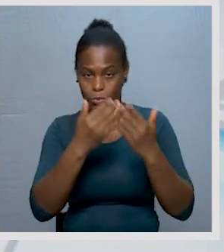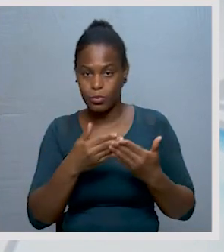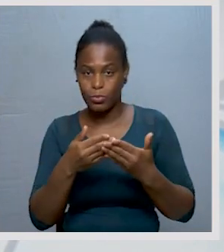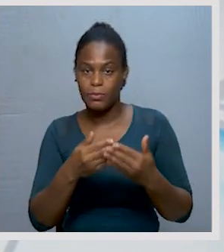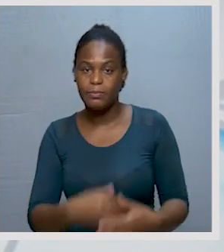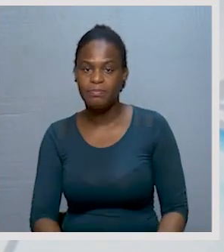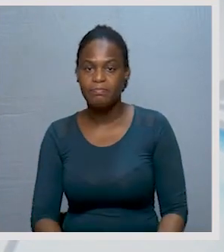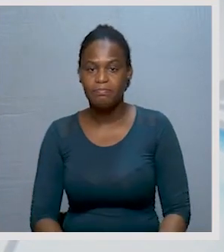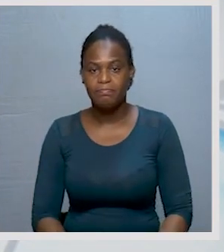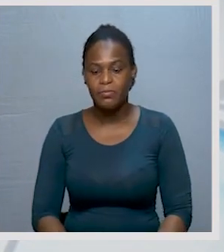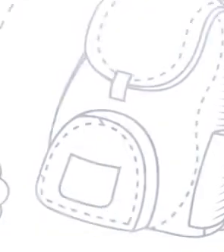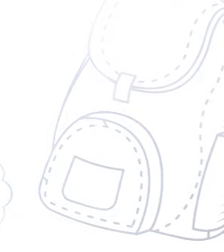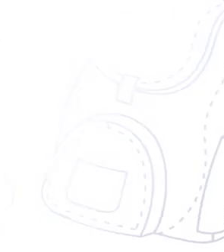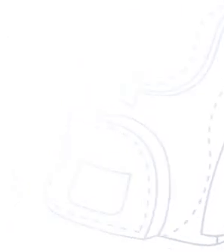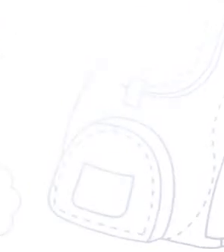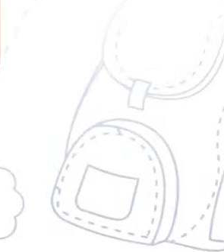Aprender e Estudar em Casa.